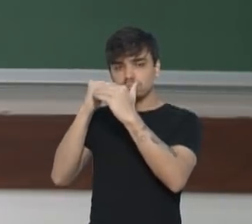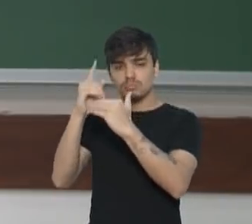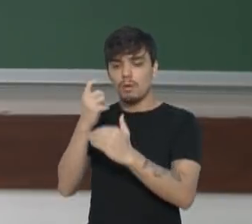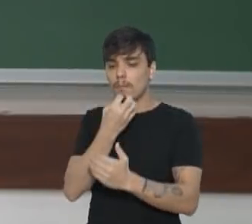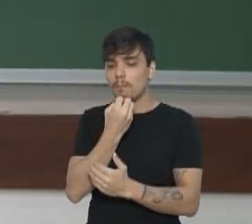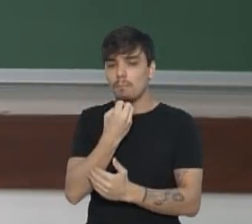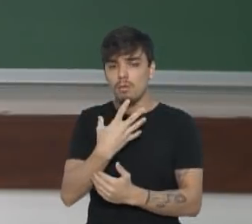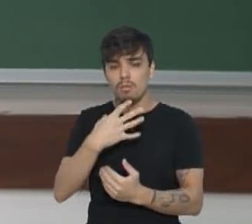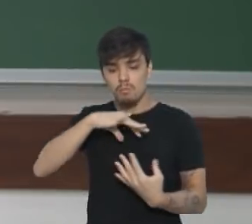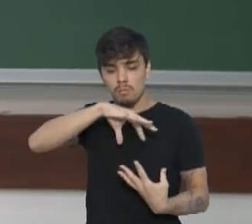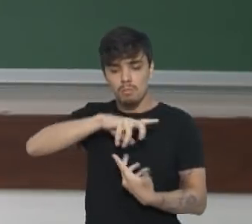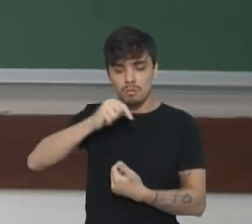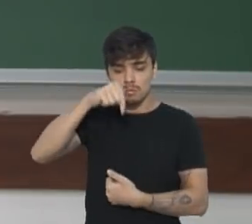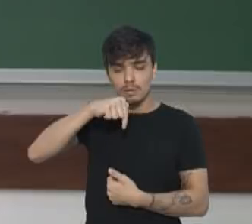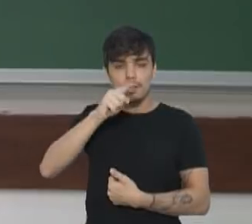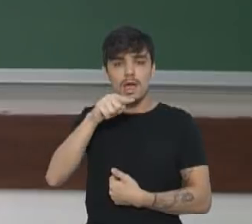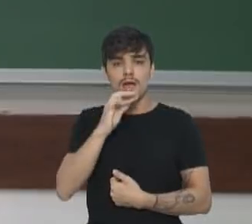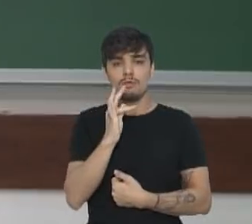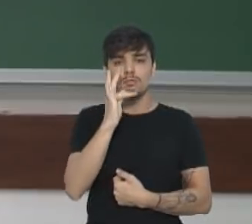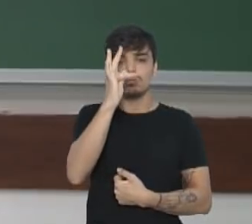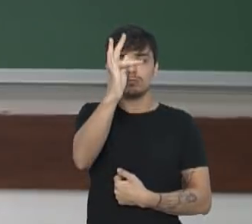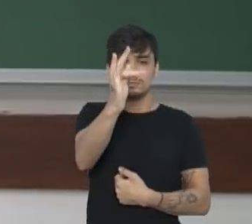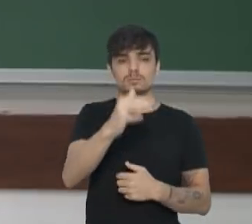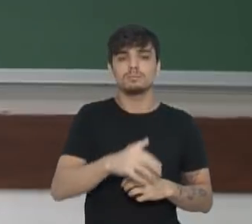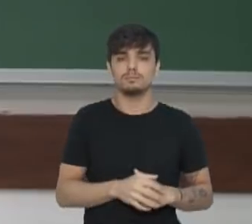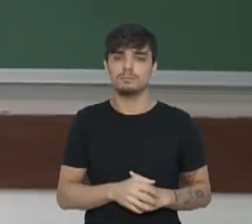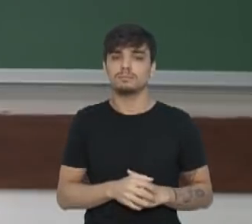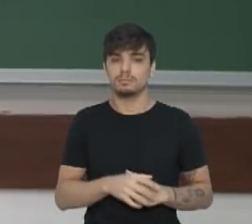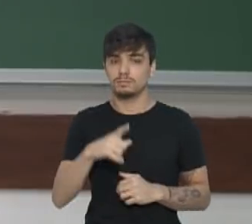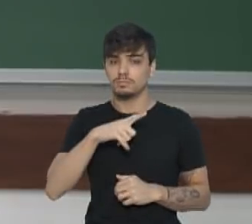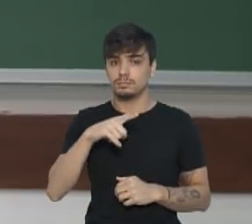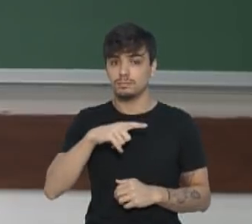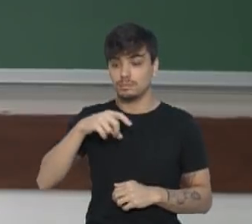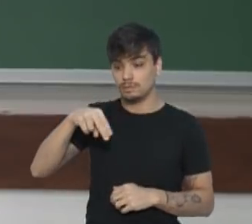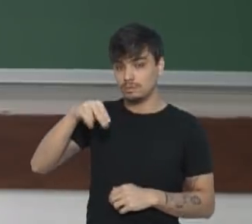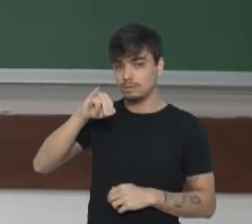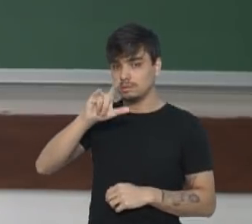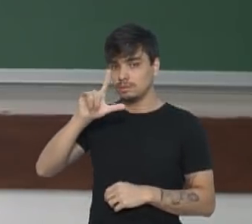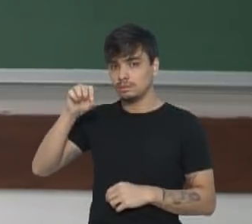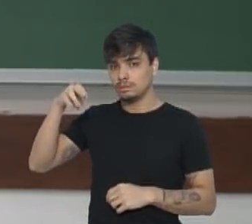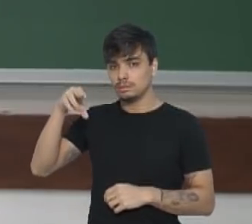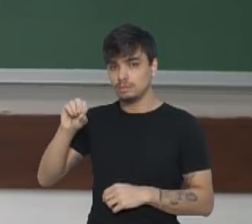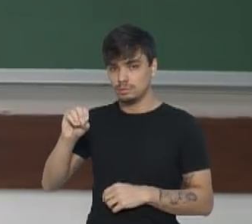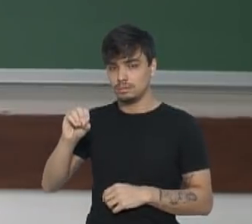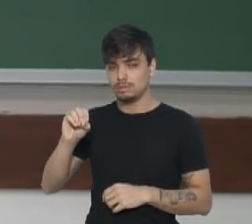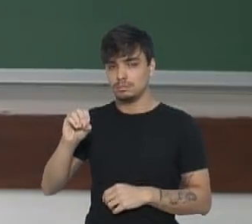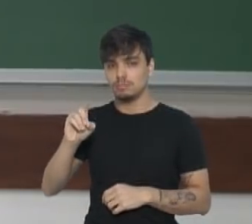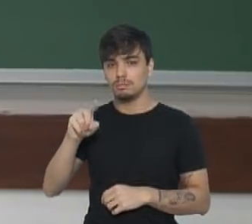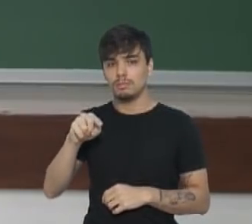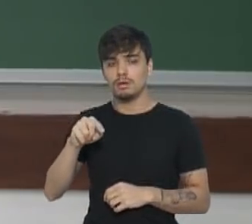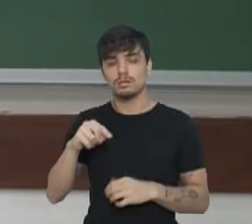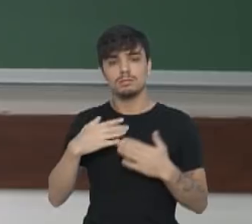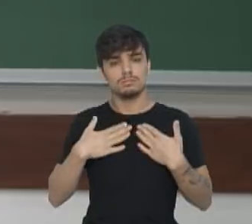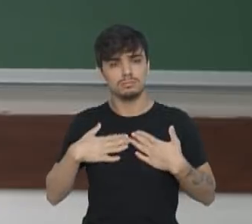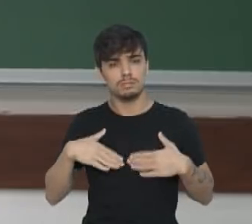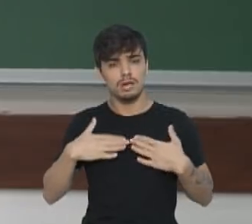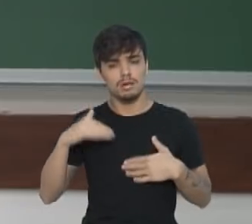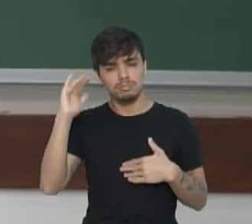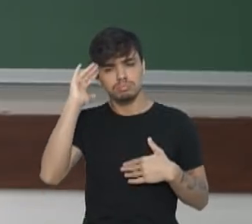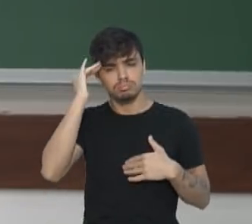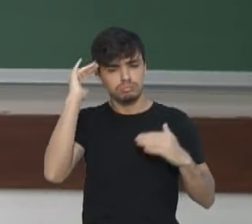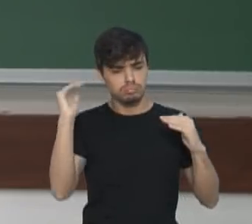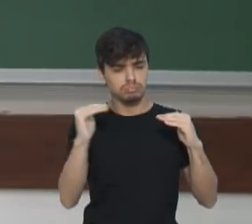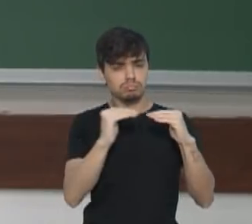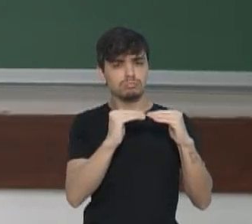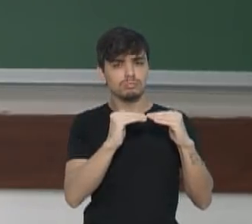aqui, está no futuro. Tá? E por último nós temos o niilismo do Schopenhauer, que vai ser o niilismo passivo. Aquele que entende que a vida